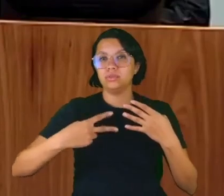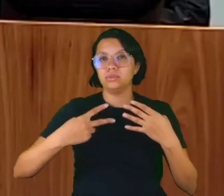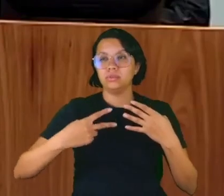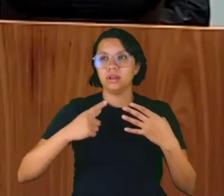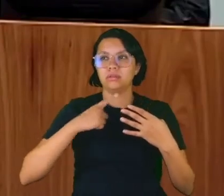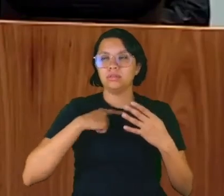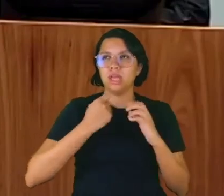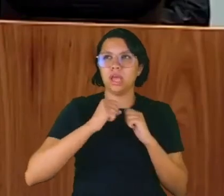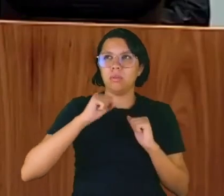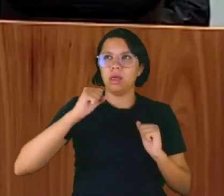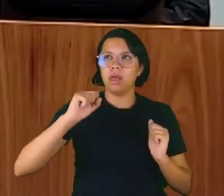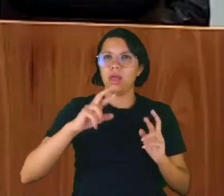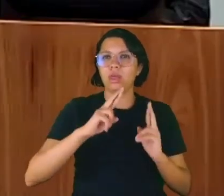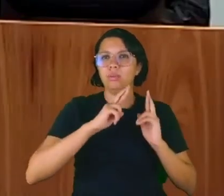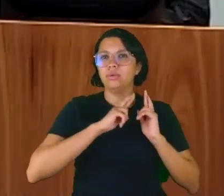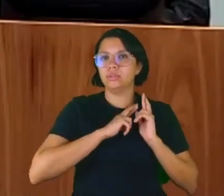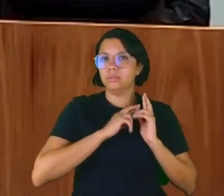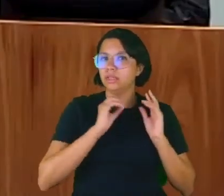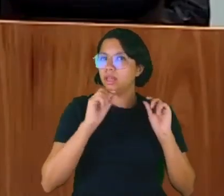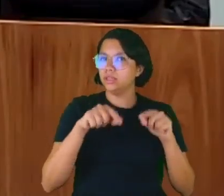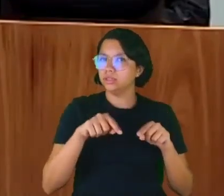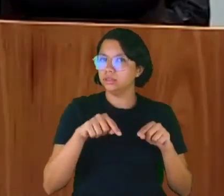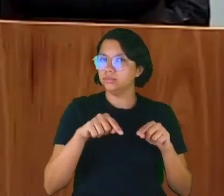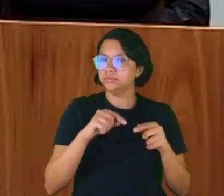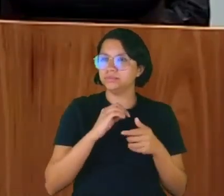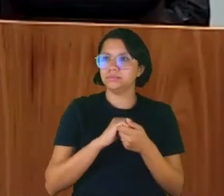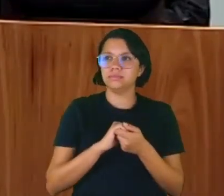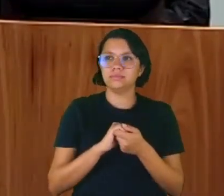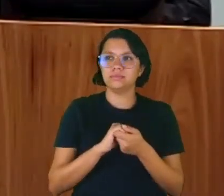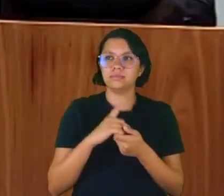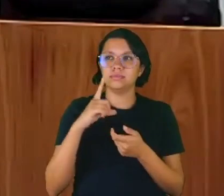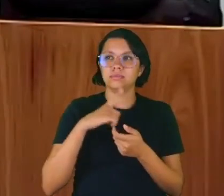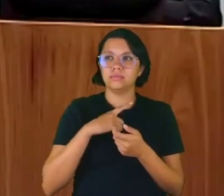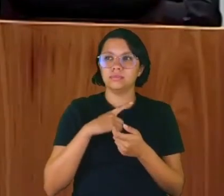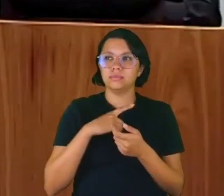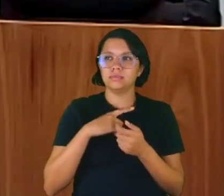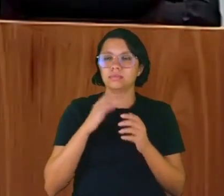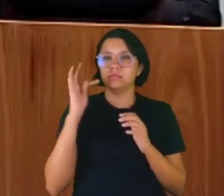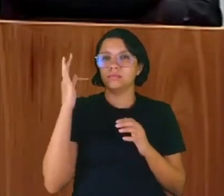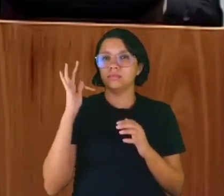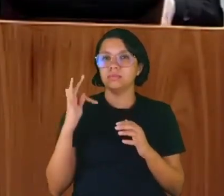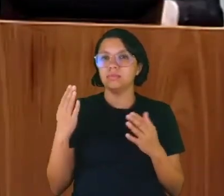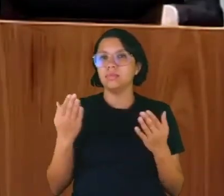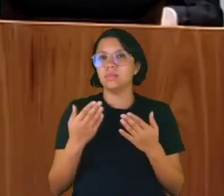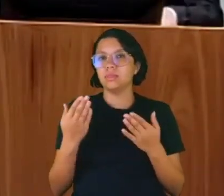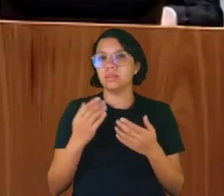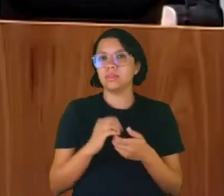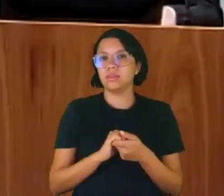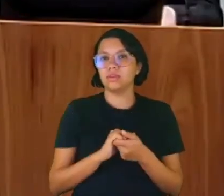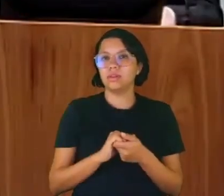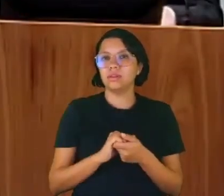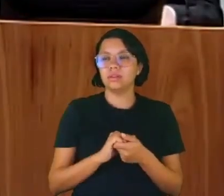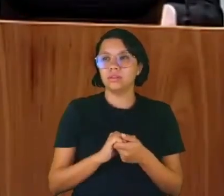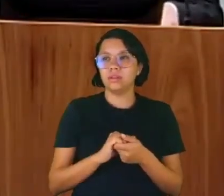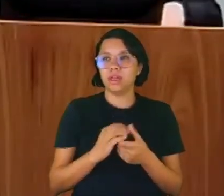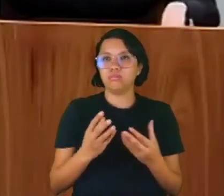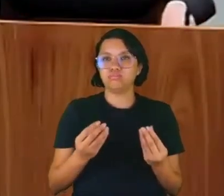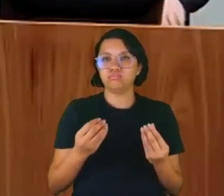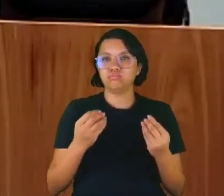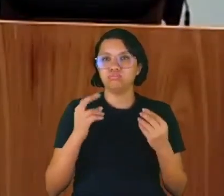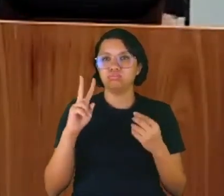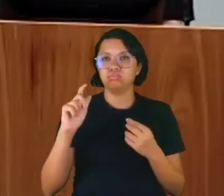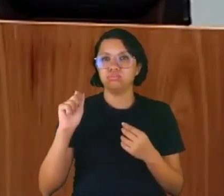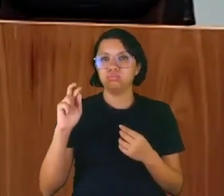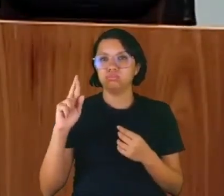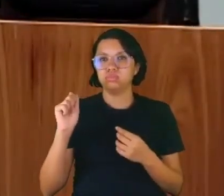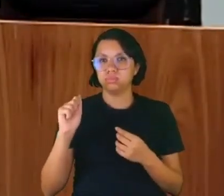tem uma grande responsabilidade nisso. Nós temos uma tese agora que está enchendo as varas penitenciárias